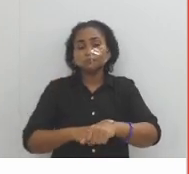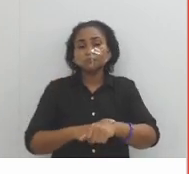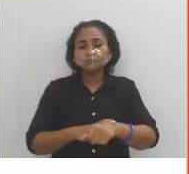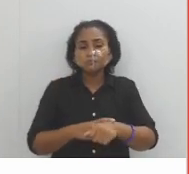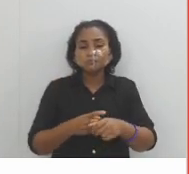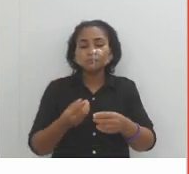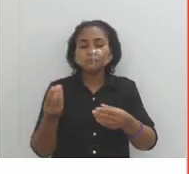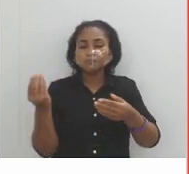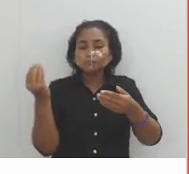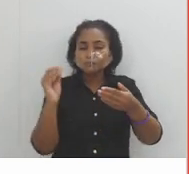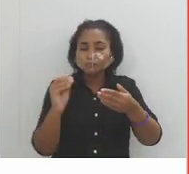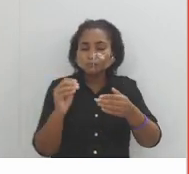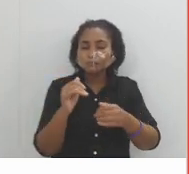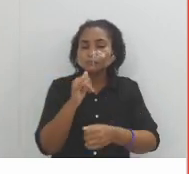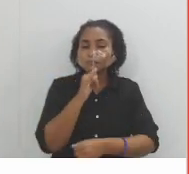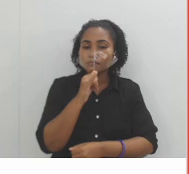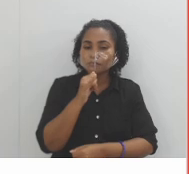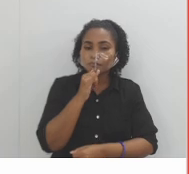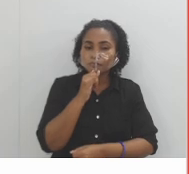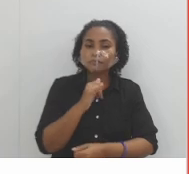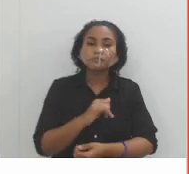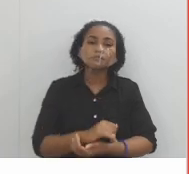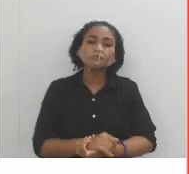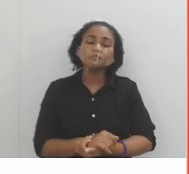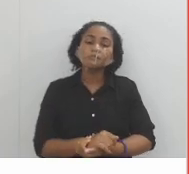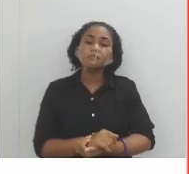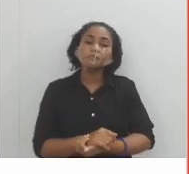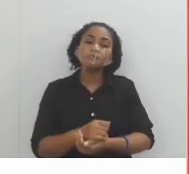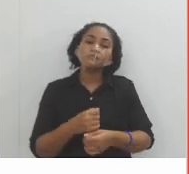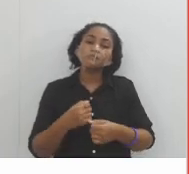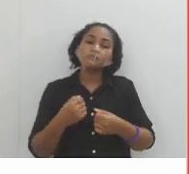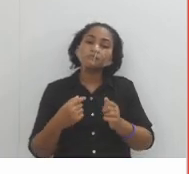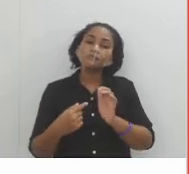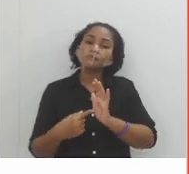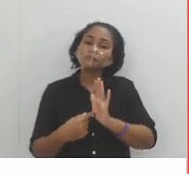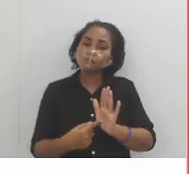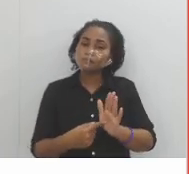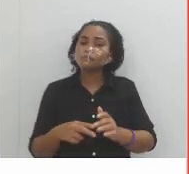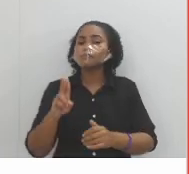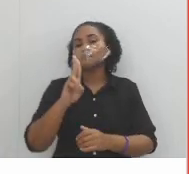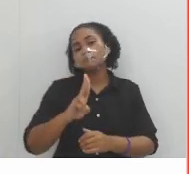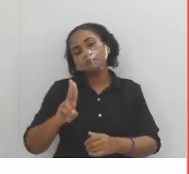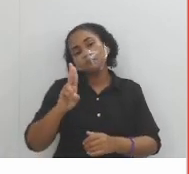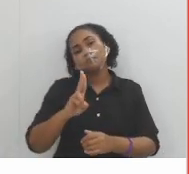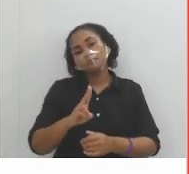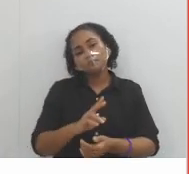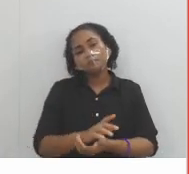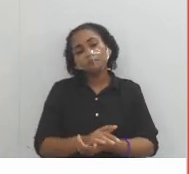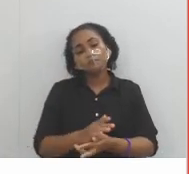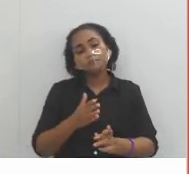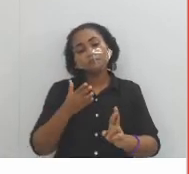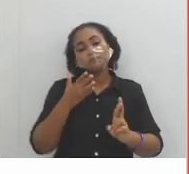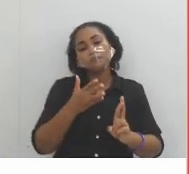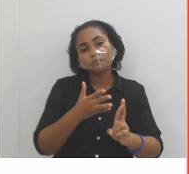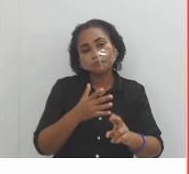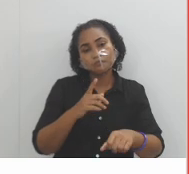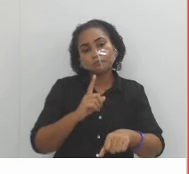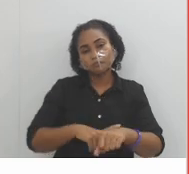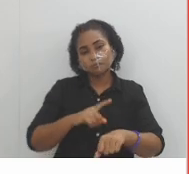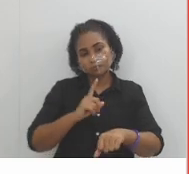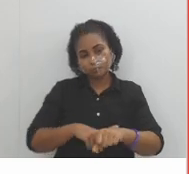você perceber que a preposição em, ela é utilizada indicando